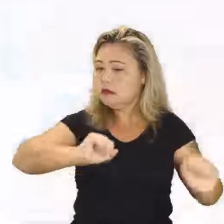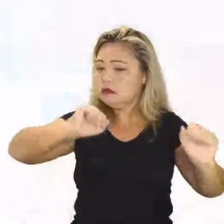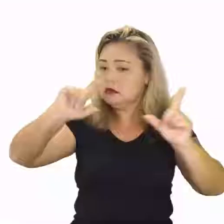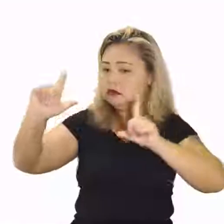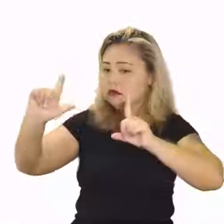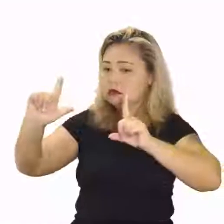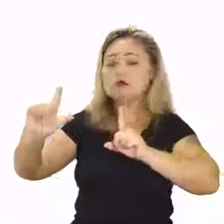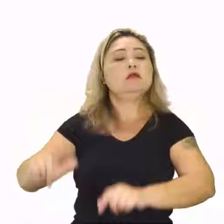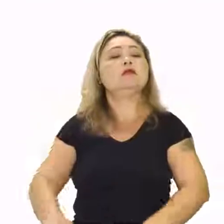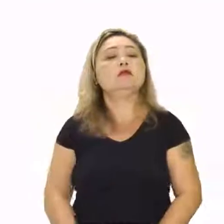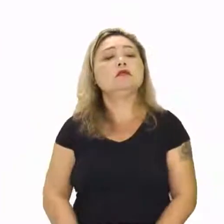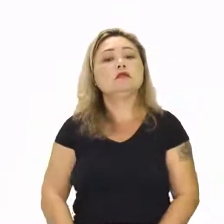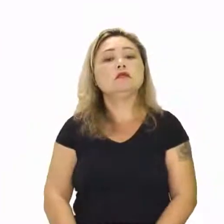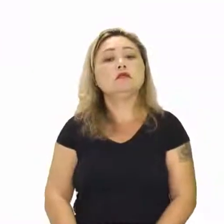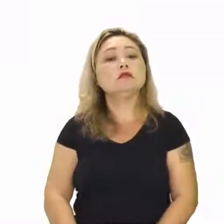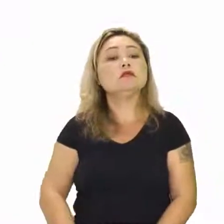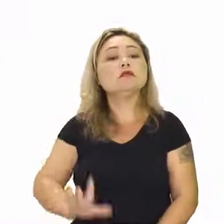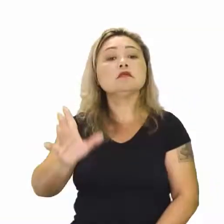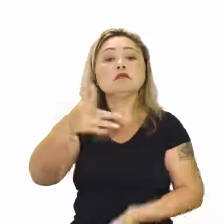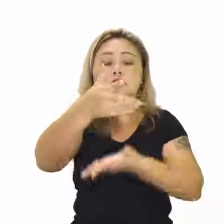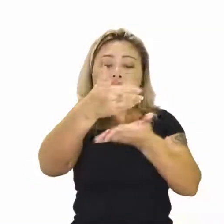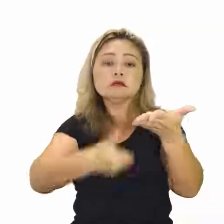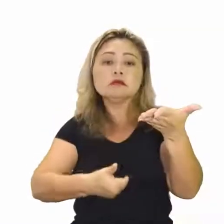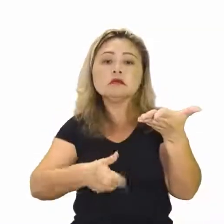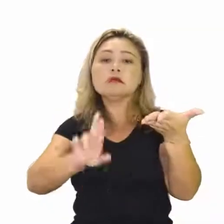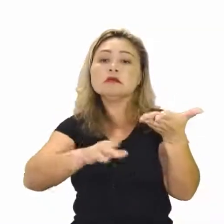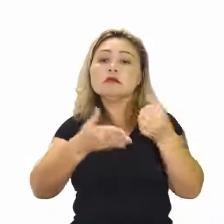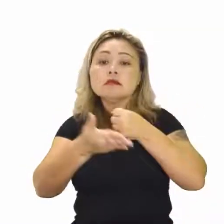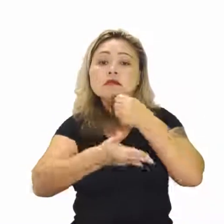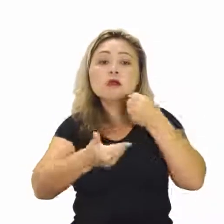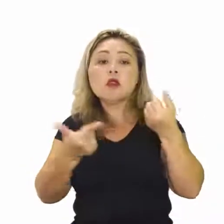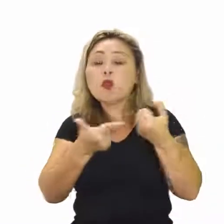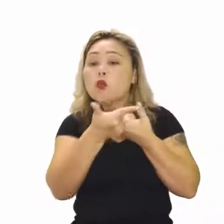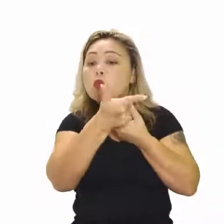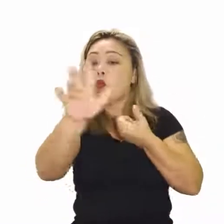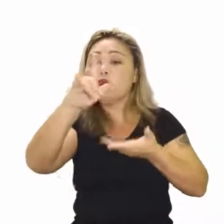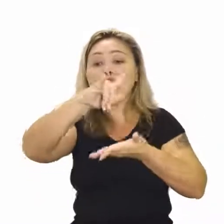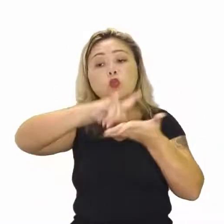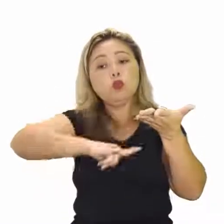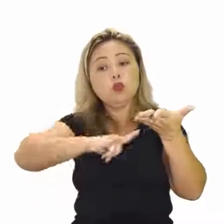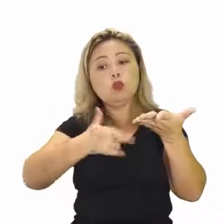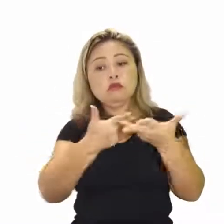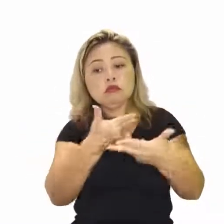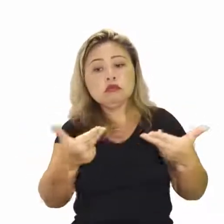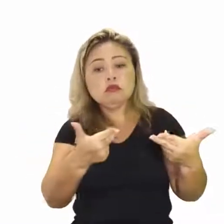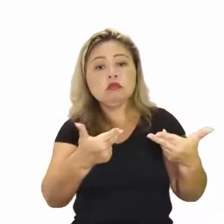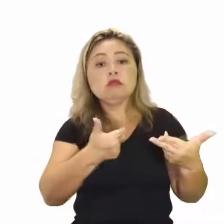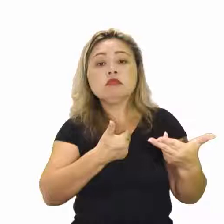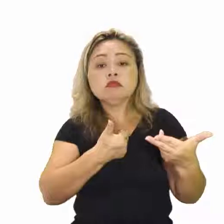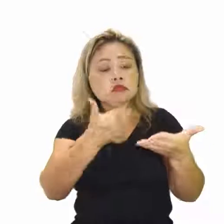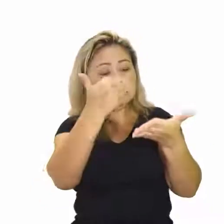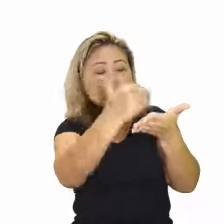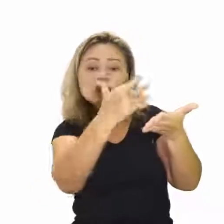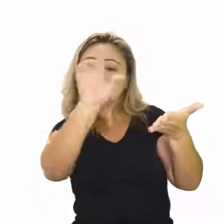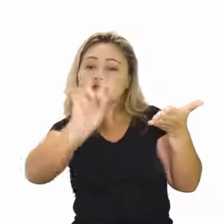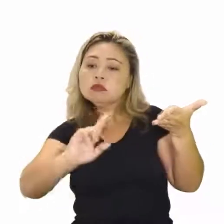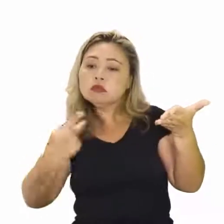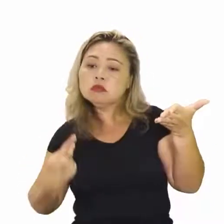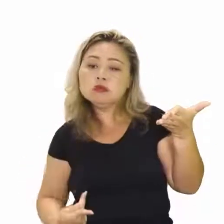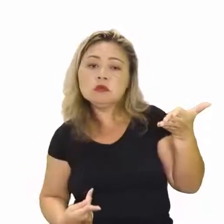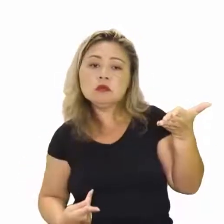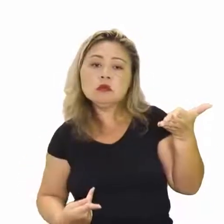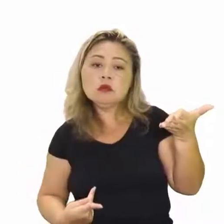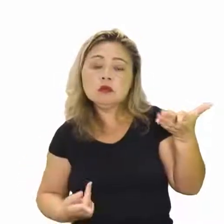vocês. Essa declaração serviu de base para outros documentos que trataram os direitos